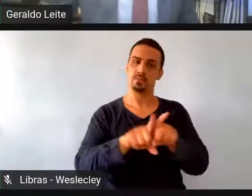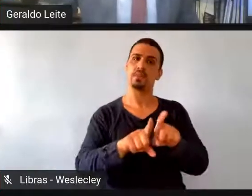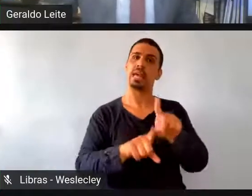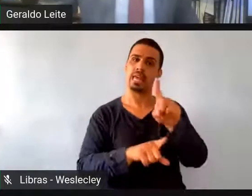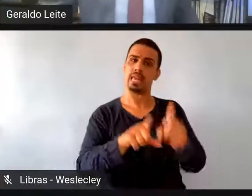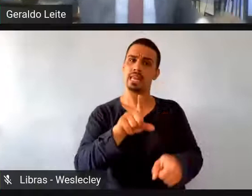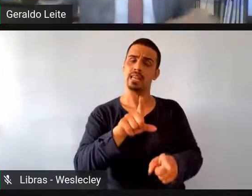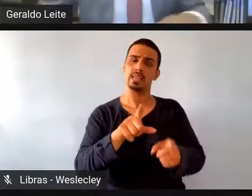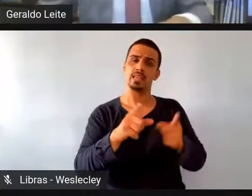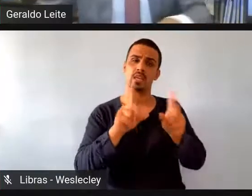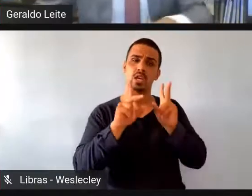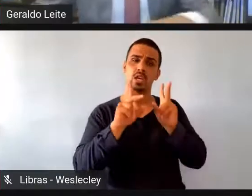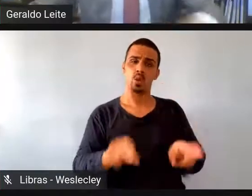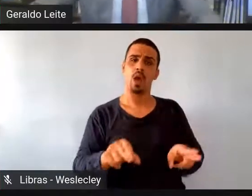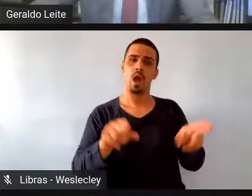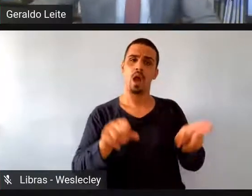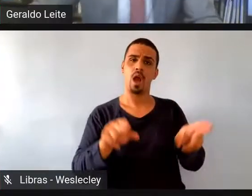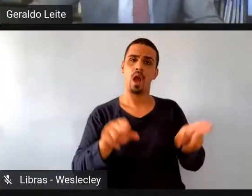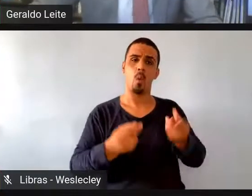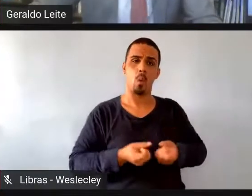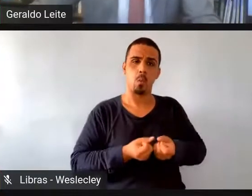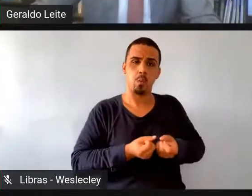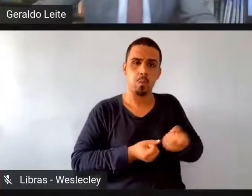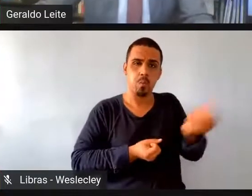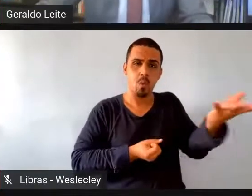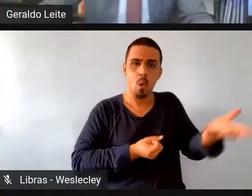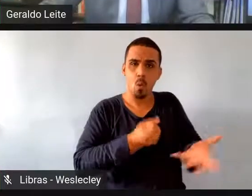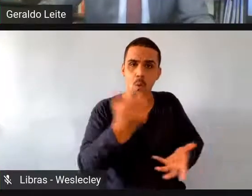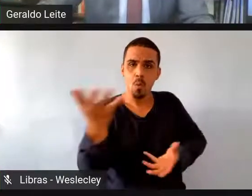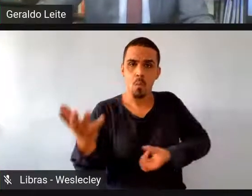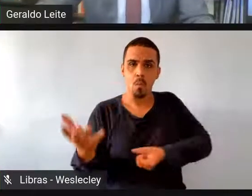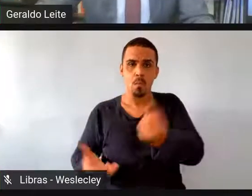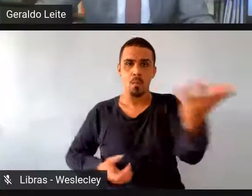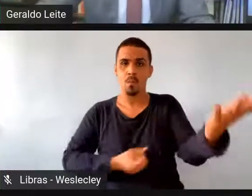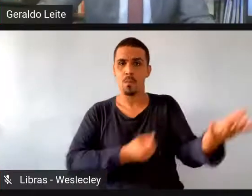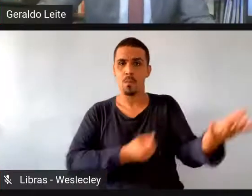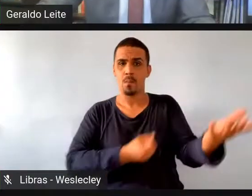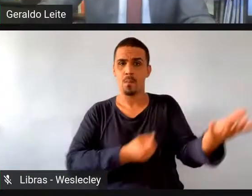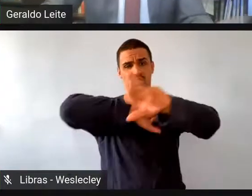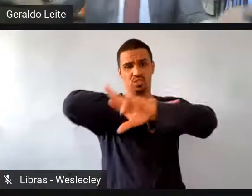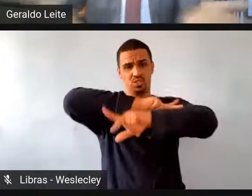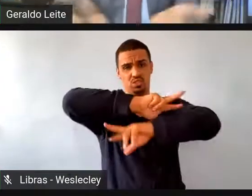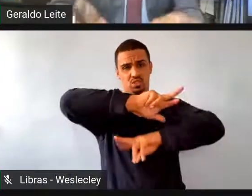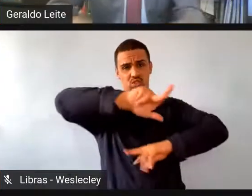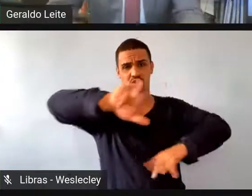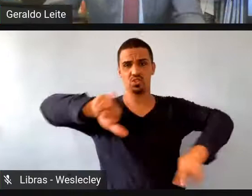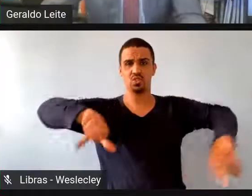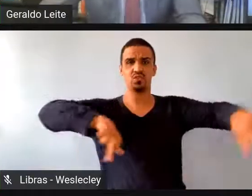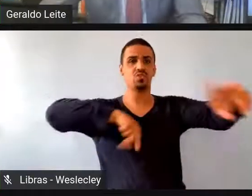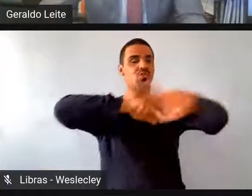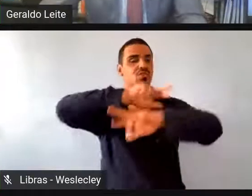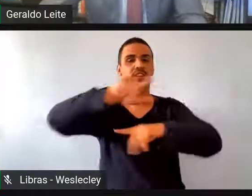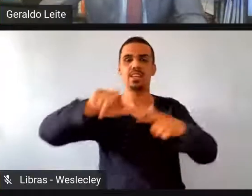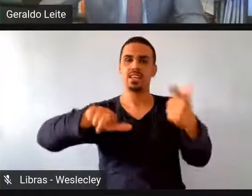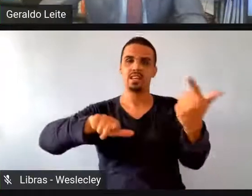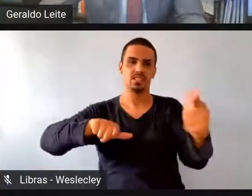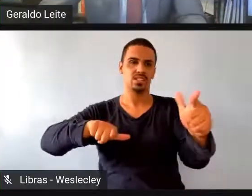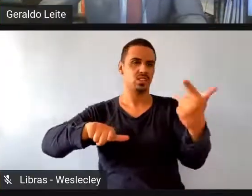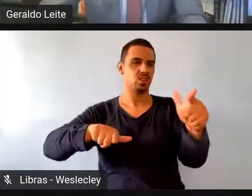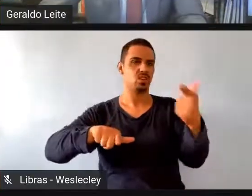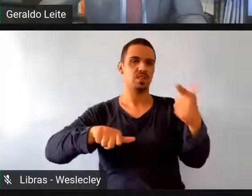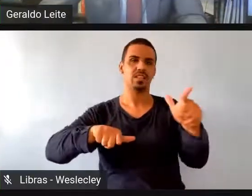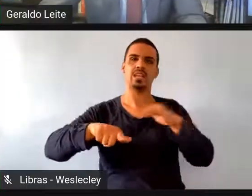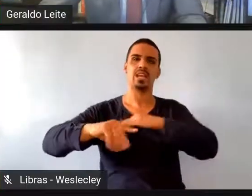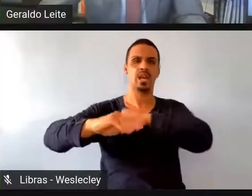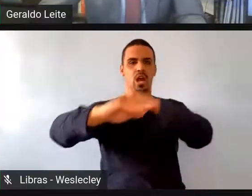um universo de doação que é completamente diferente e que não tem, por assim dizer, nenhuma